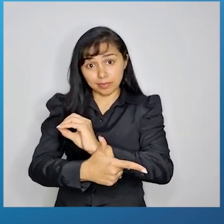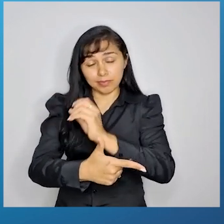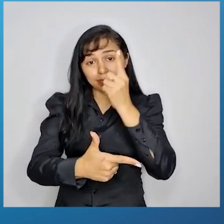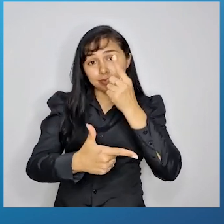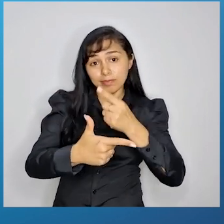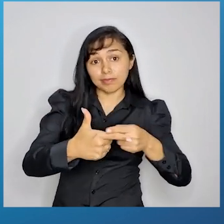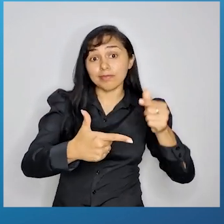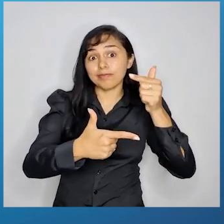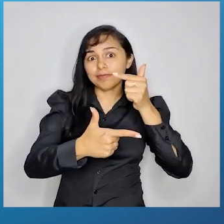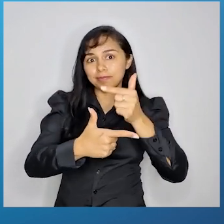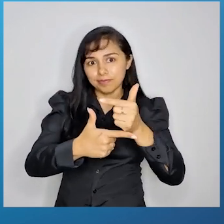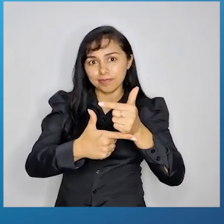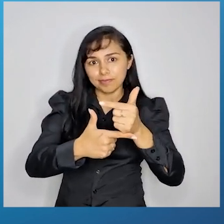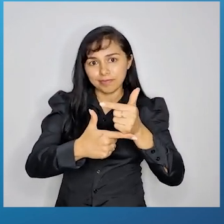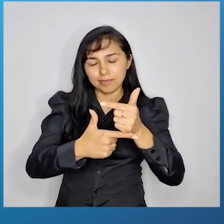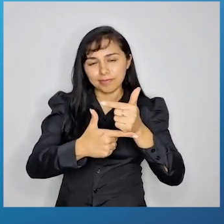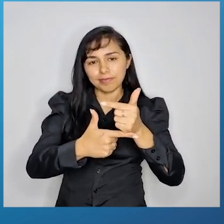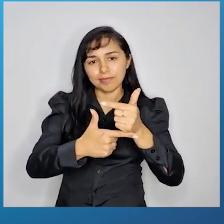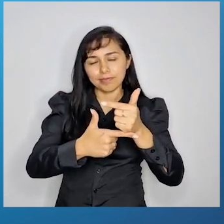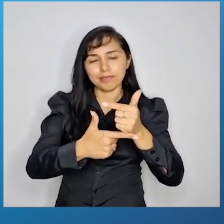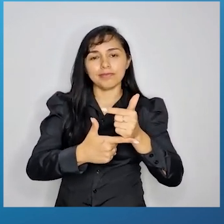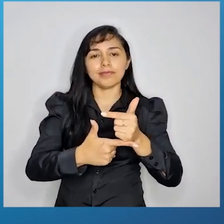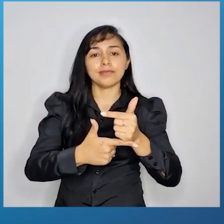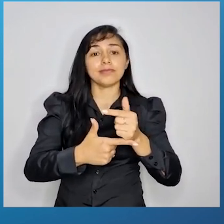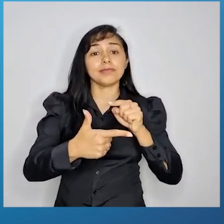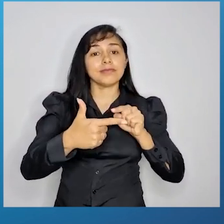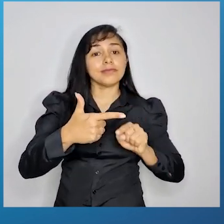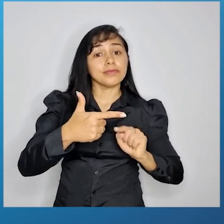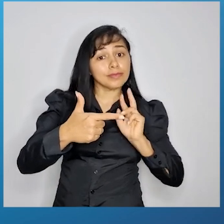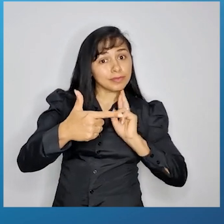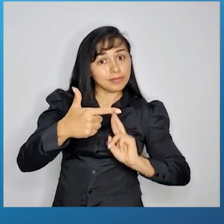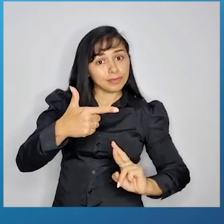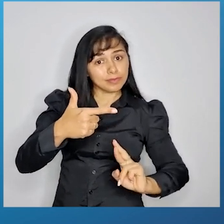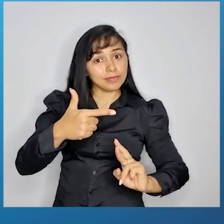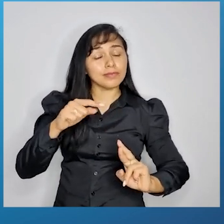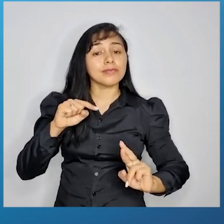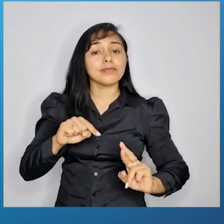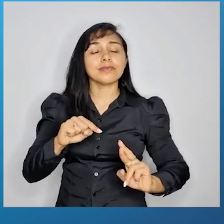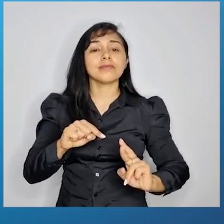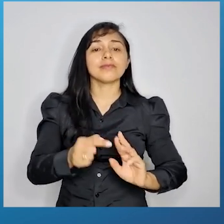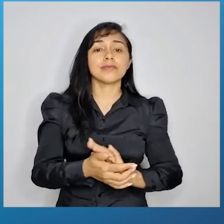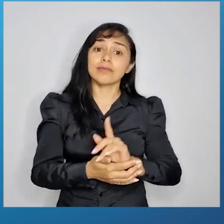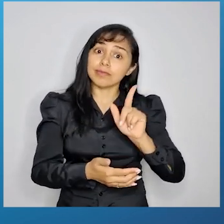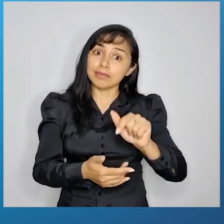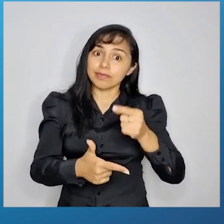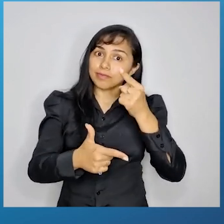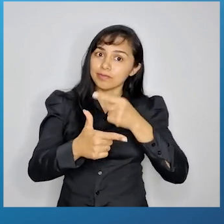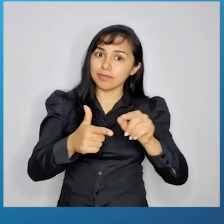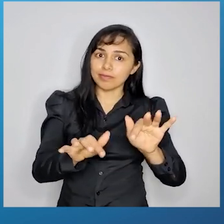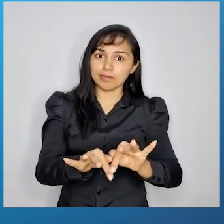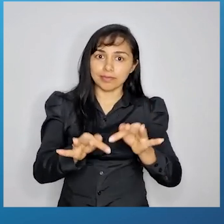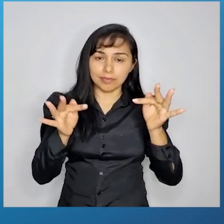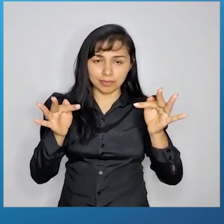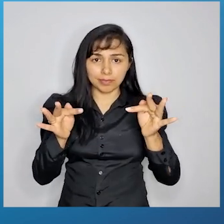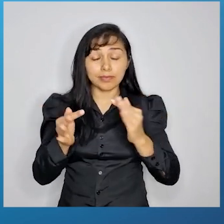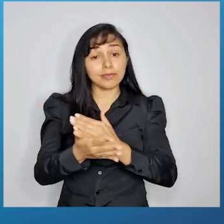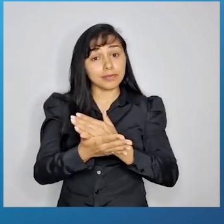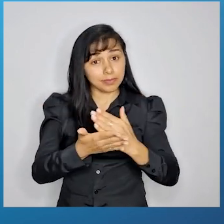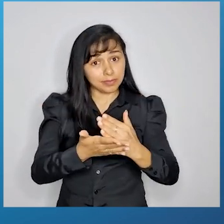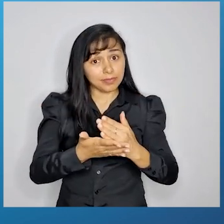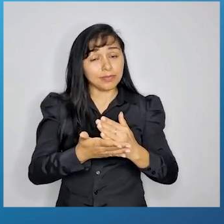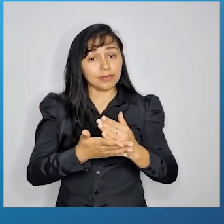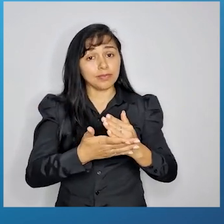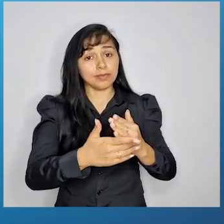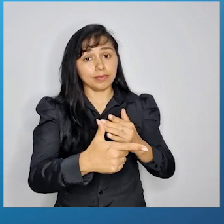640 por 2. E aqui é uma divisão relativamente simples. Eu vou começar aqui com